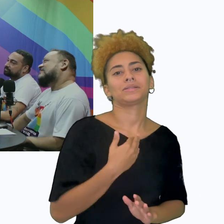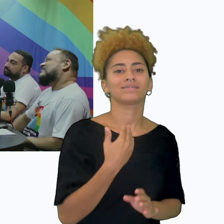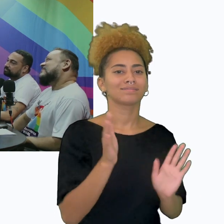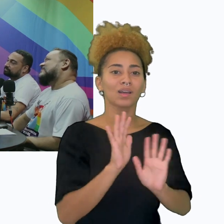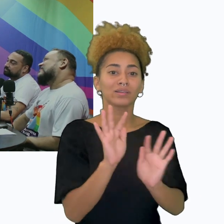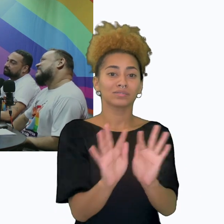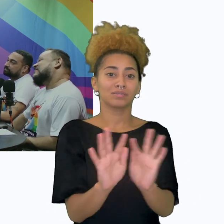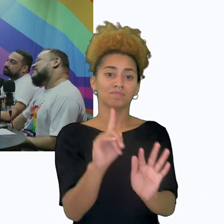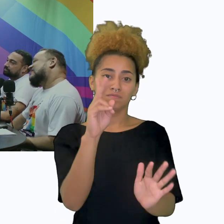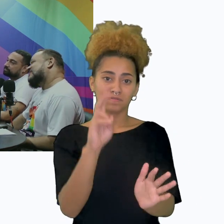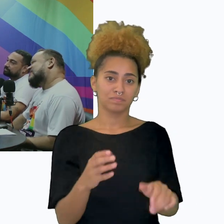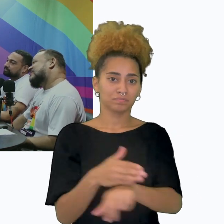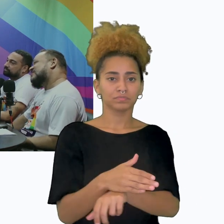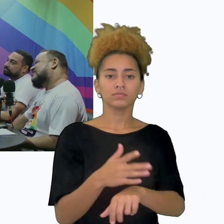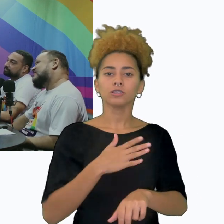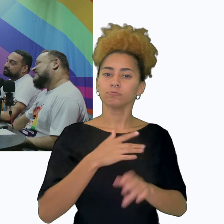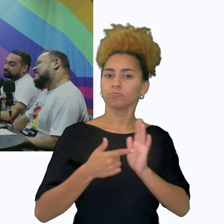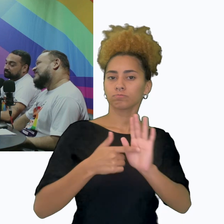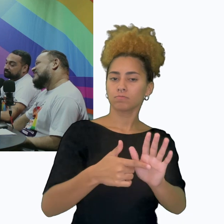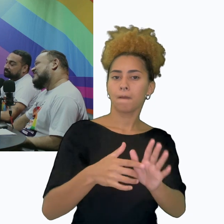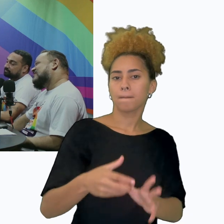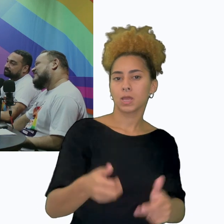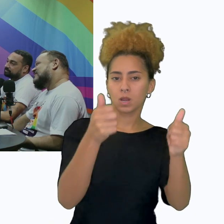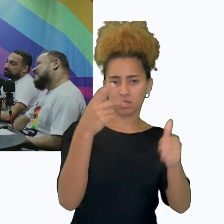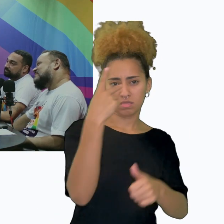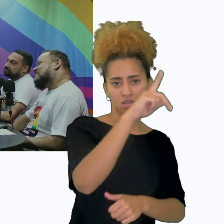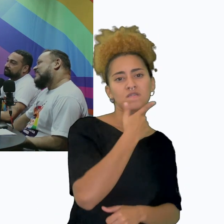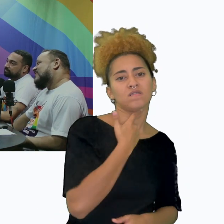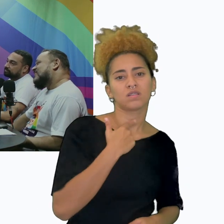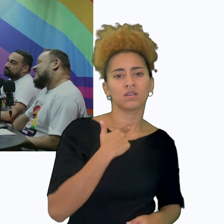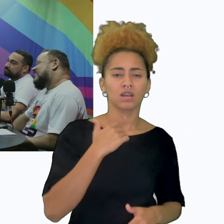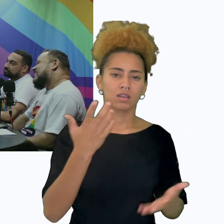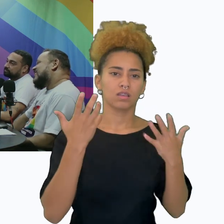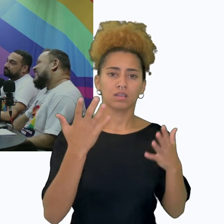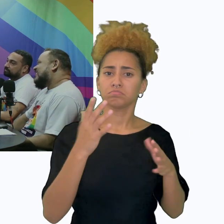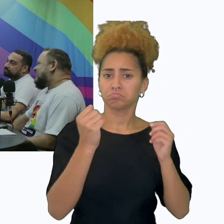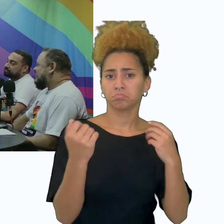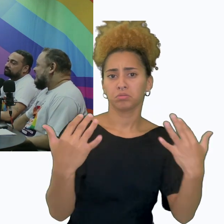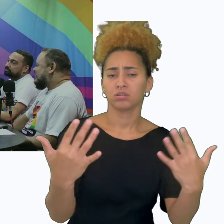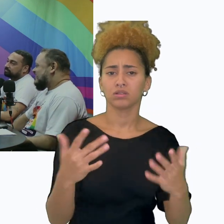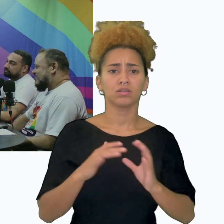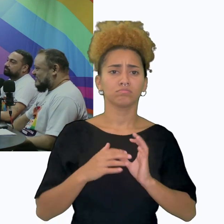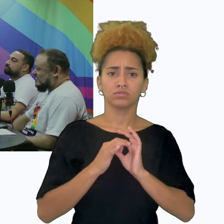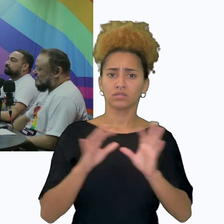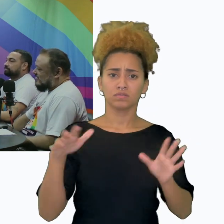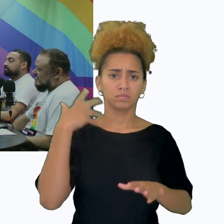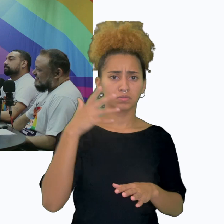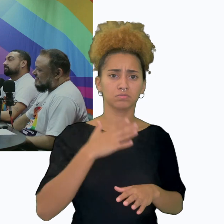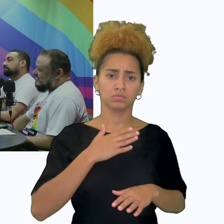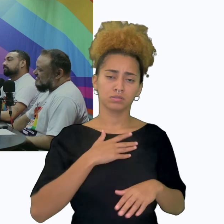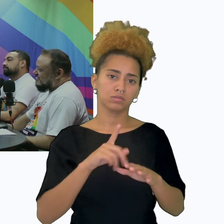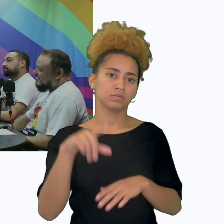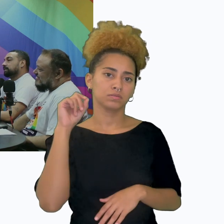exigir muita coisa porque ele tá me contratando. Eu vou levar o meu melhor, tá entendendo? Não é o que ele quer. Às vezes o que ele quer não é o que a plateia quer, é o que eu tô me sentindo para